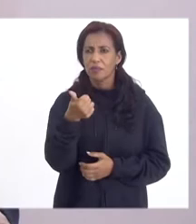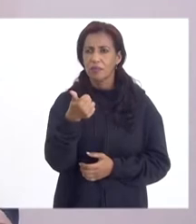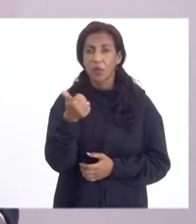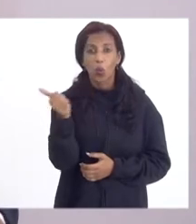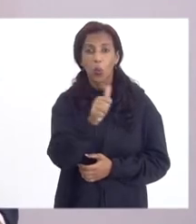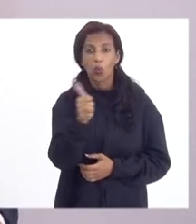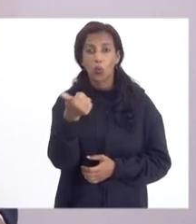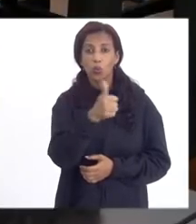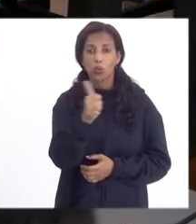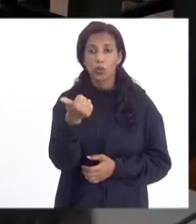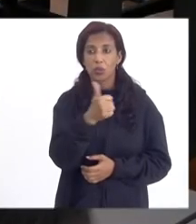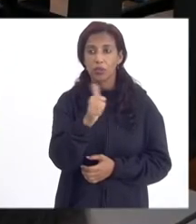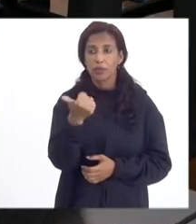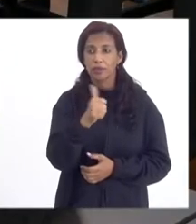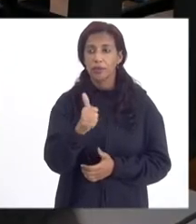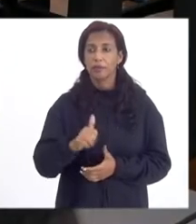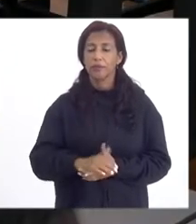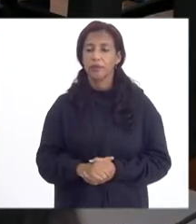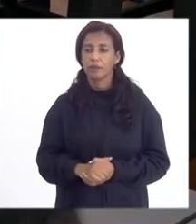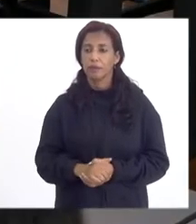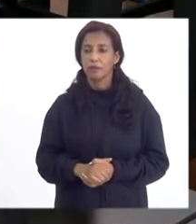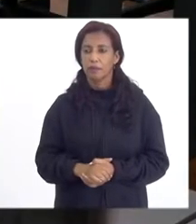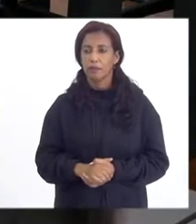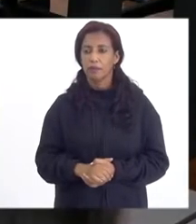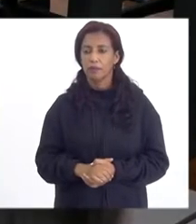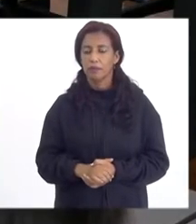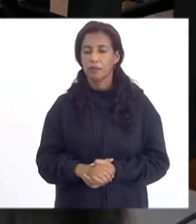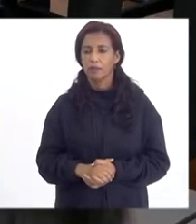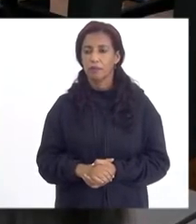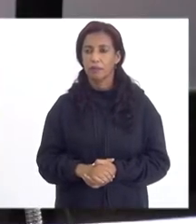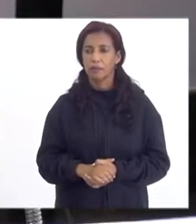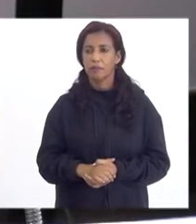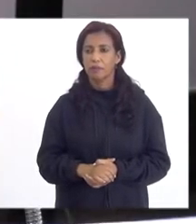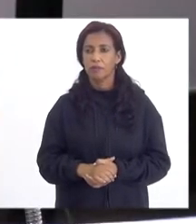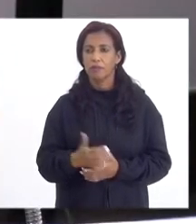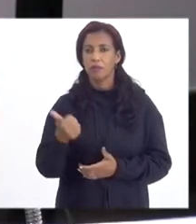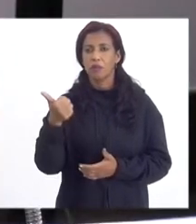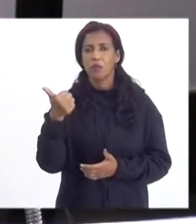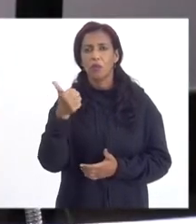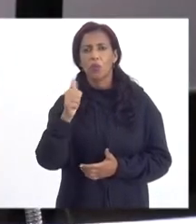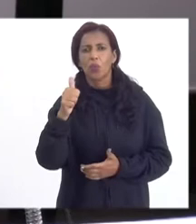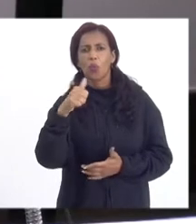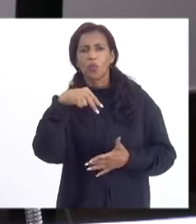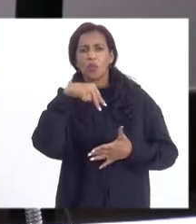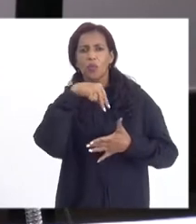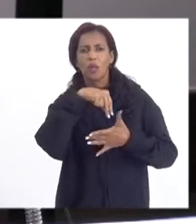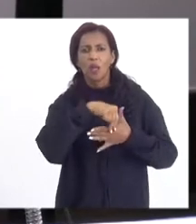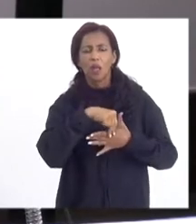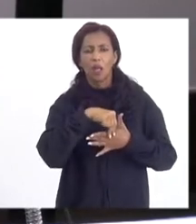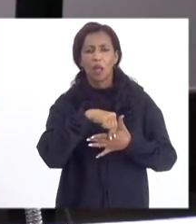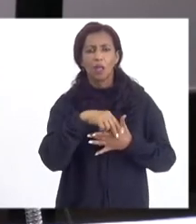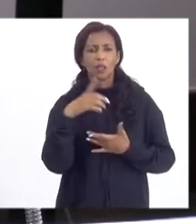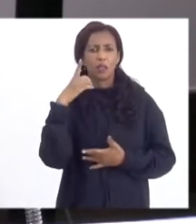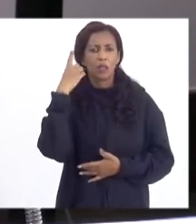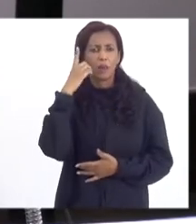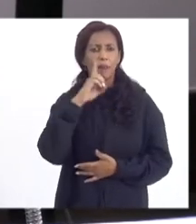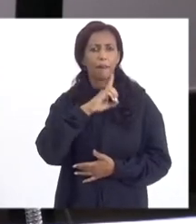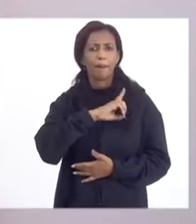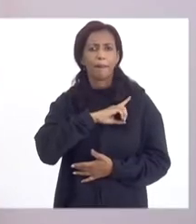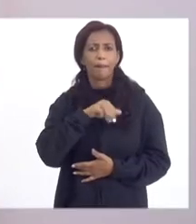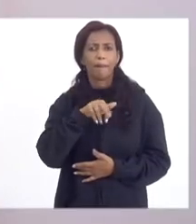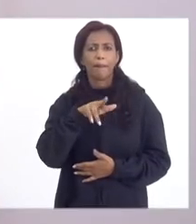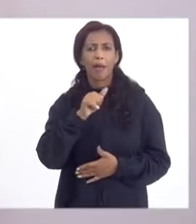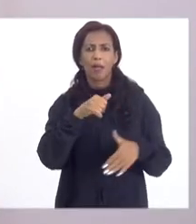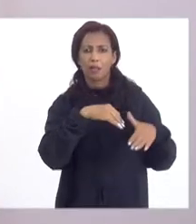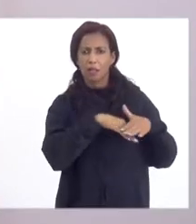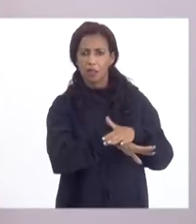é 11. Não, o 11. O 11 está anexado ao da Marta, né? Mas o da Marta está arquivado. O da Marta está